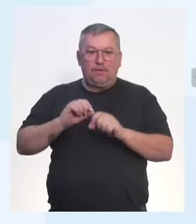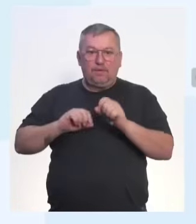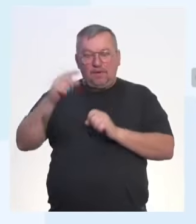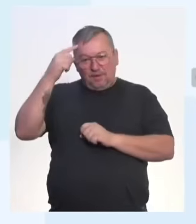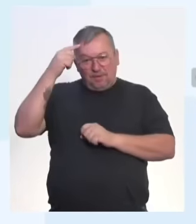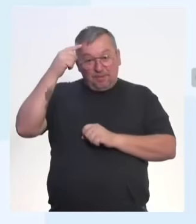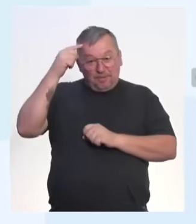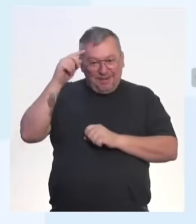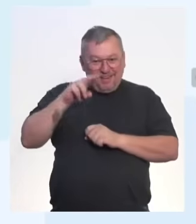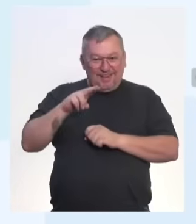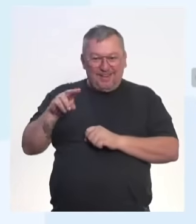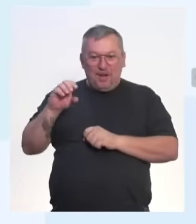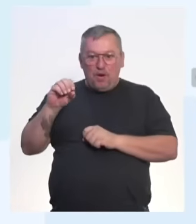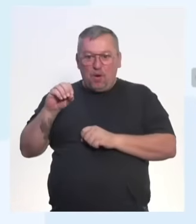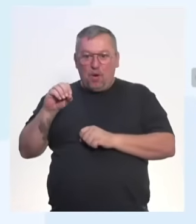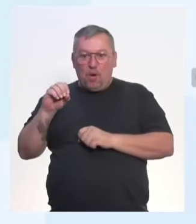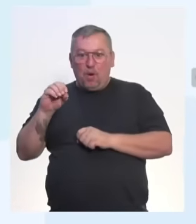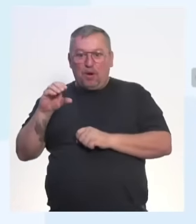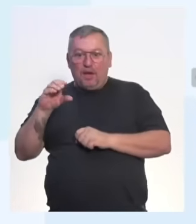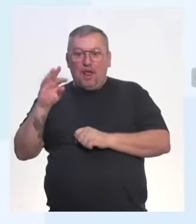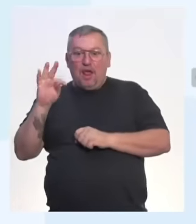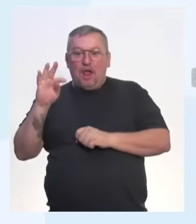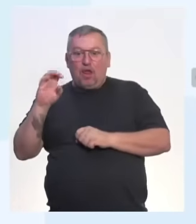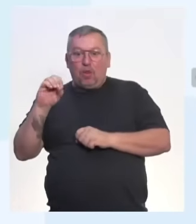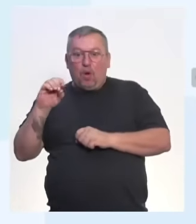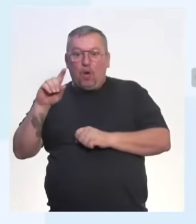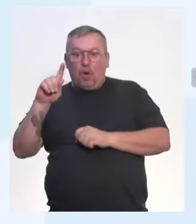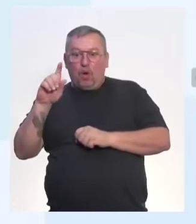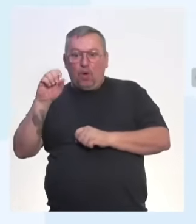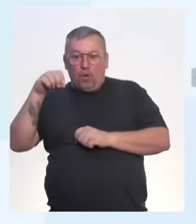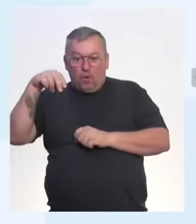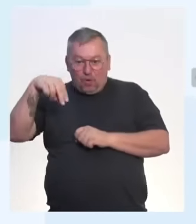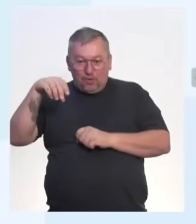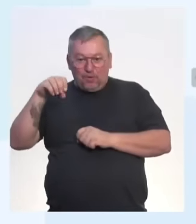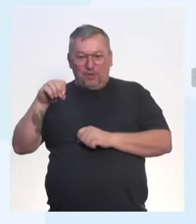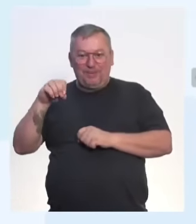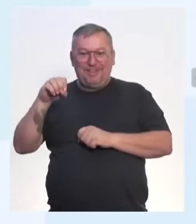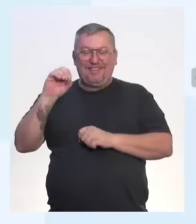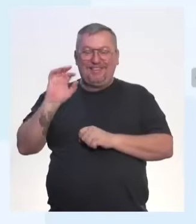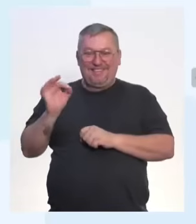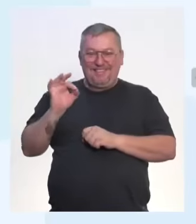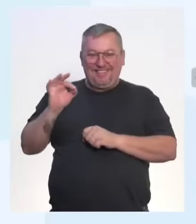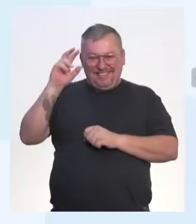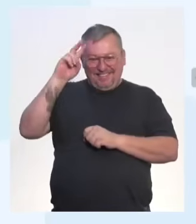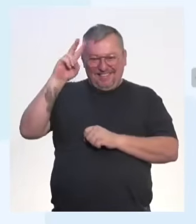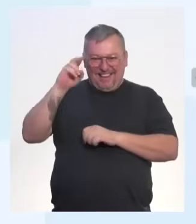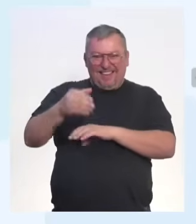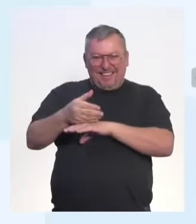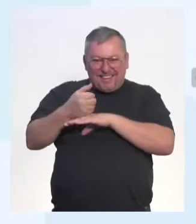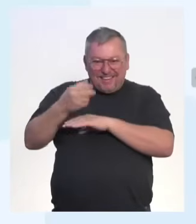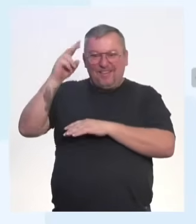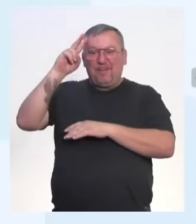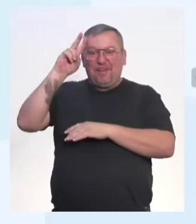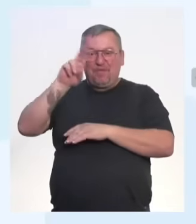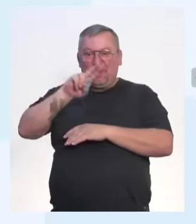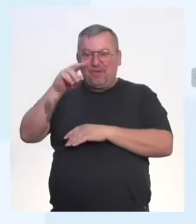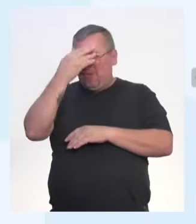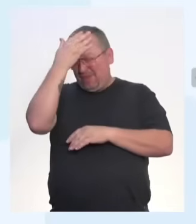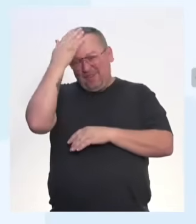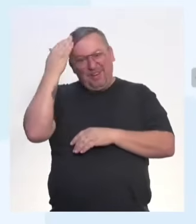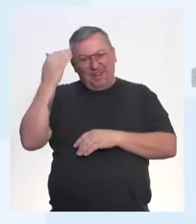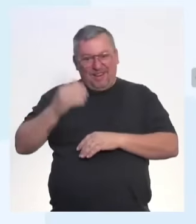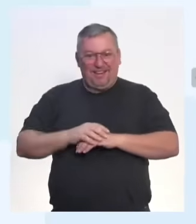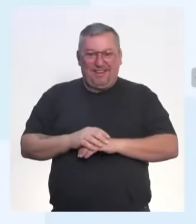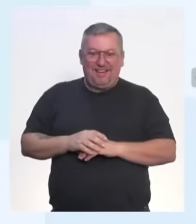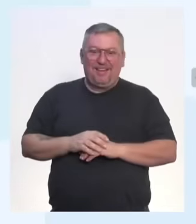para pensar, gente. É É octógono. 8 lados. Principalmente essa hora, né? Muito cedo. Depois de 3